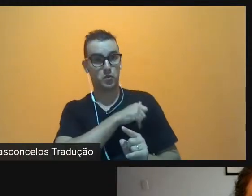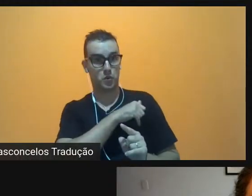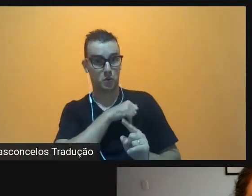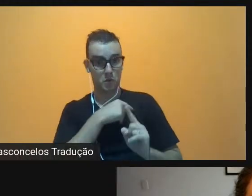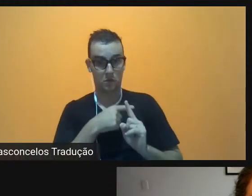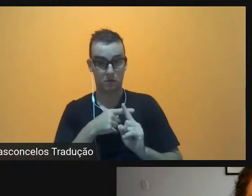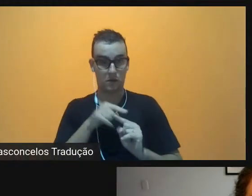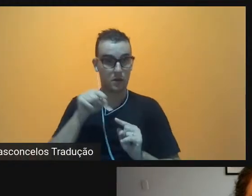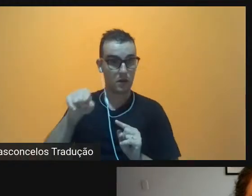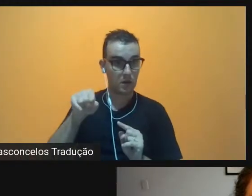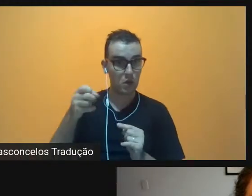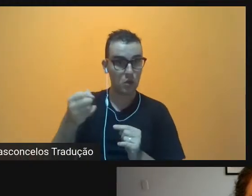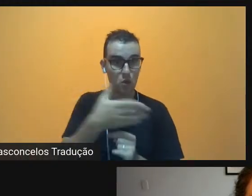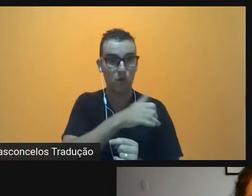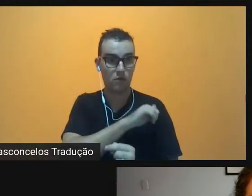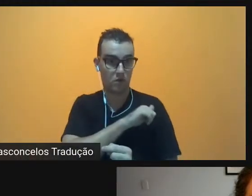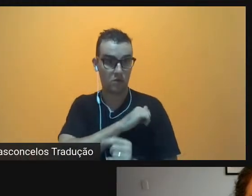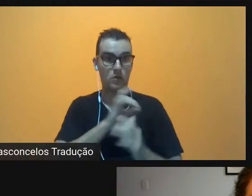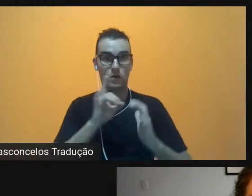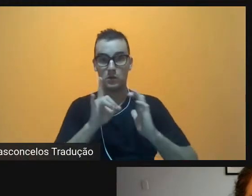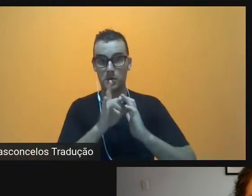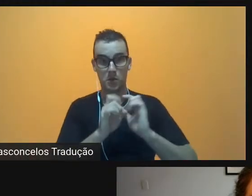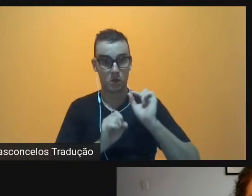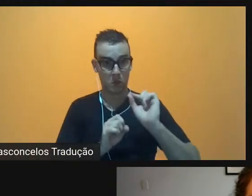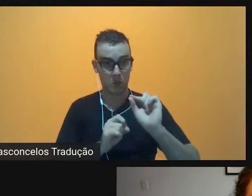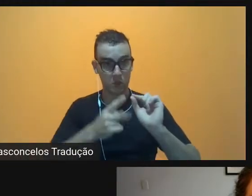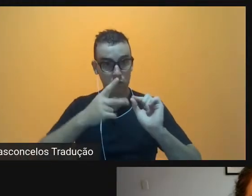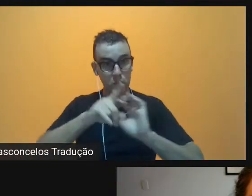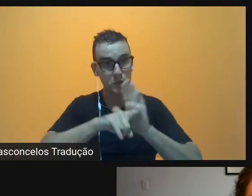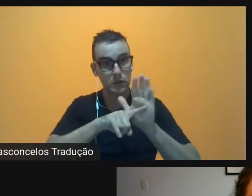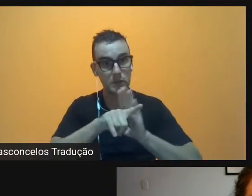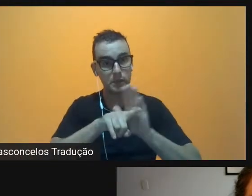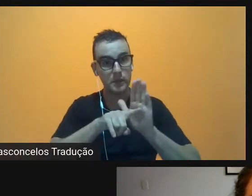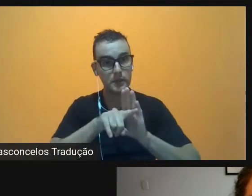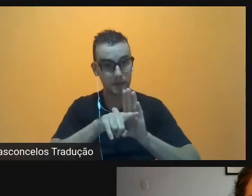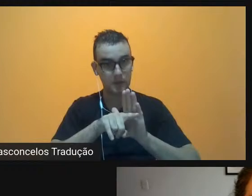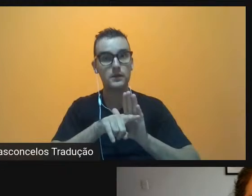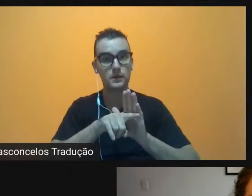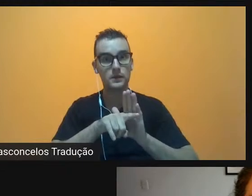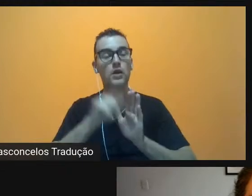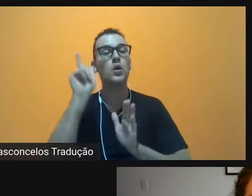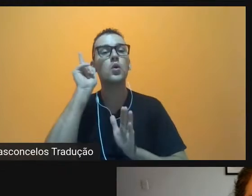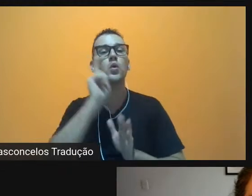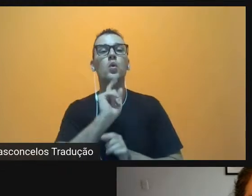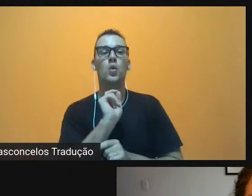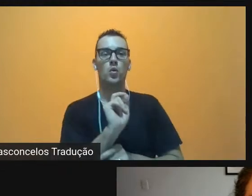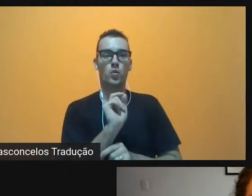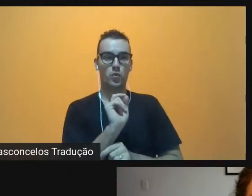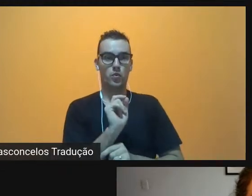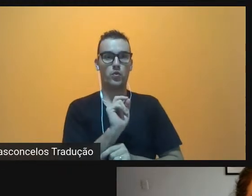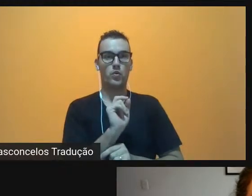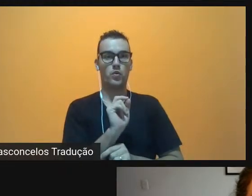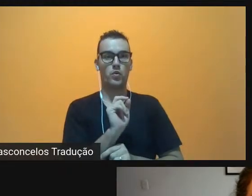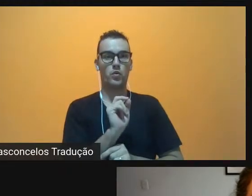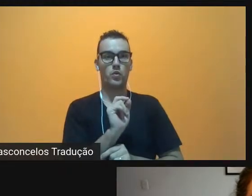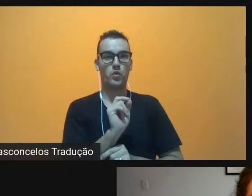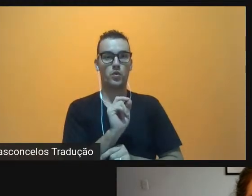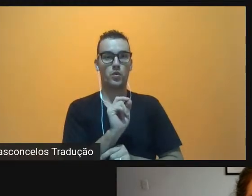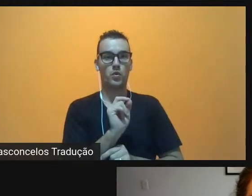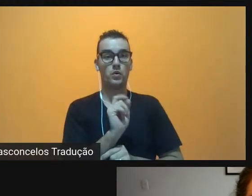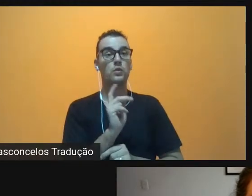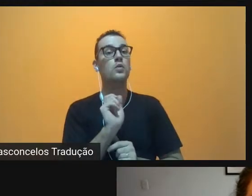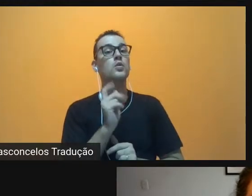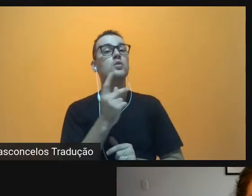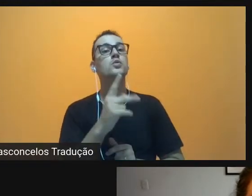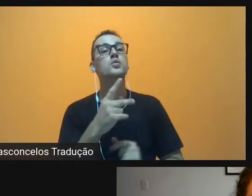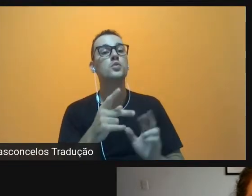CMPDI, que a pesquisa que você realizou, ela conseguiu, na verdade, ser traduzida, né, os seus